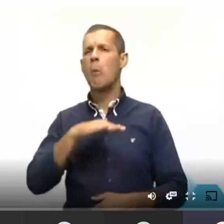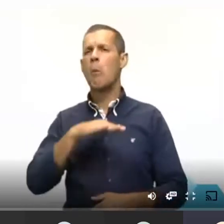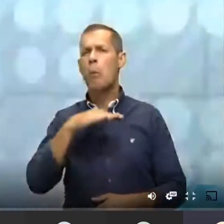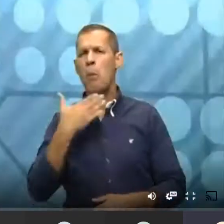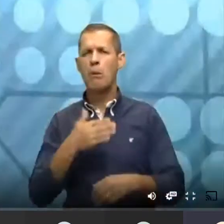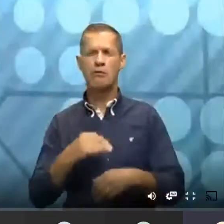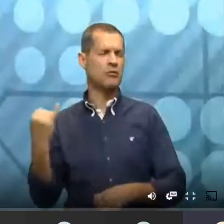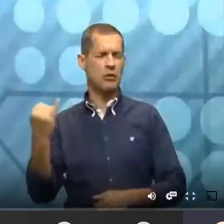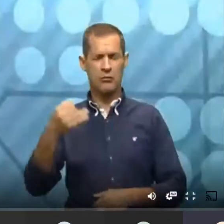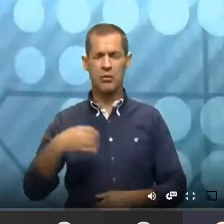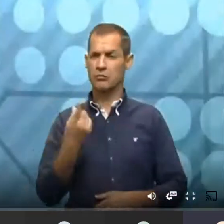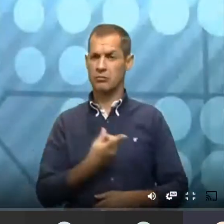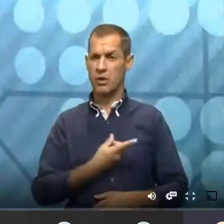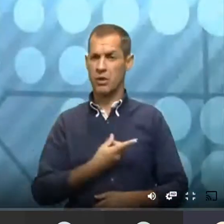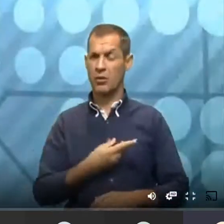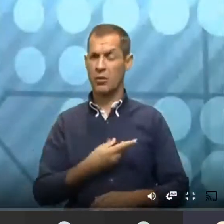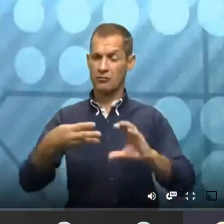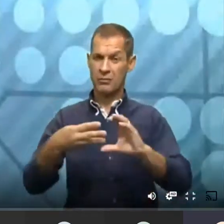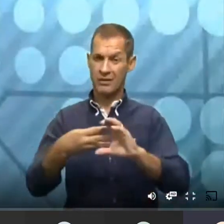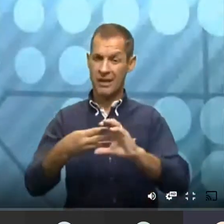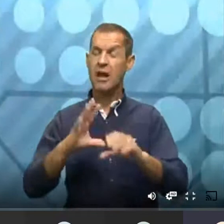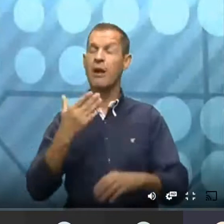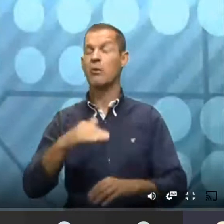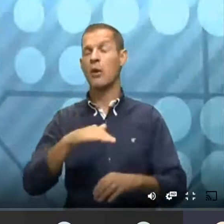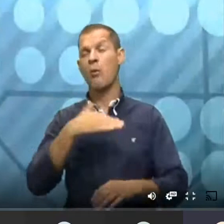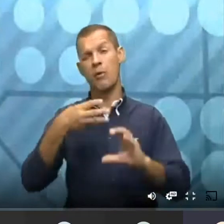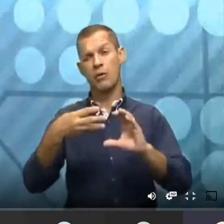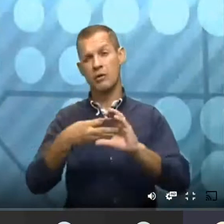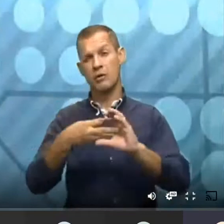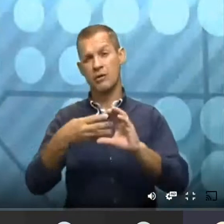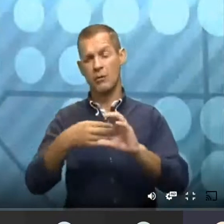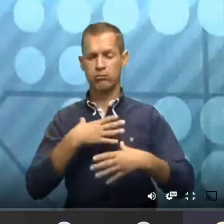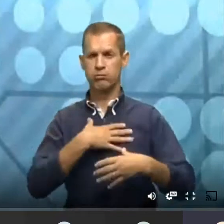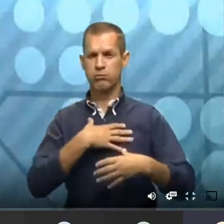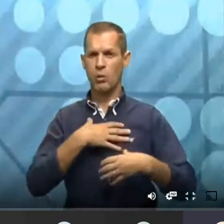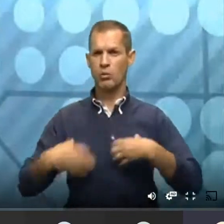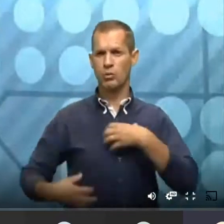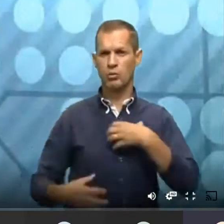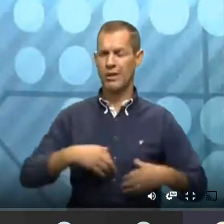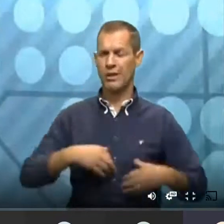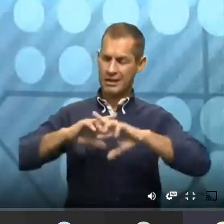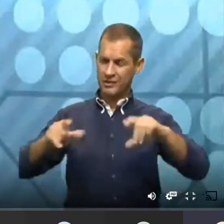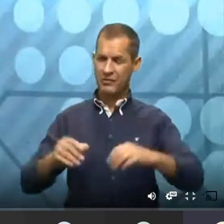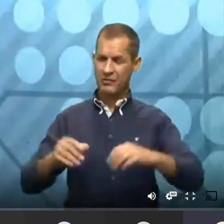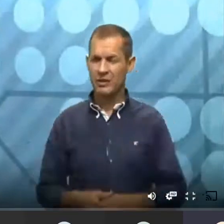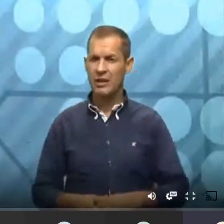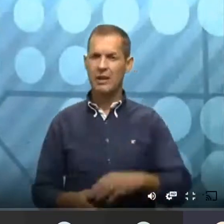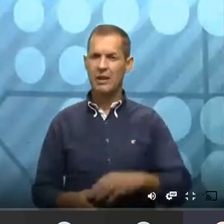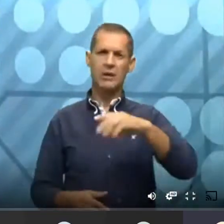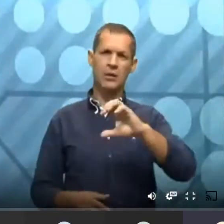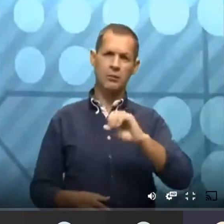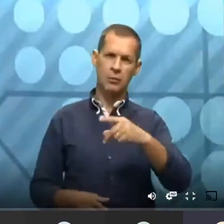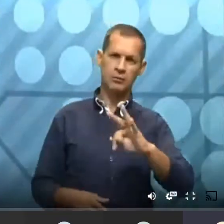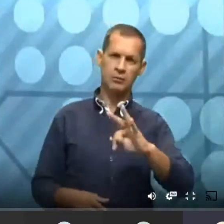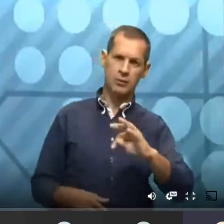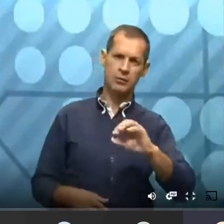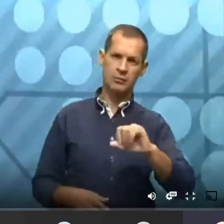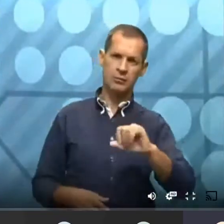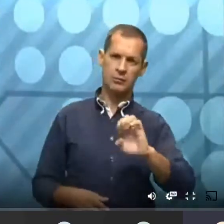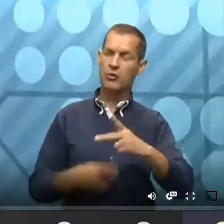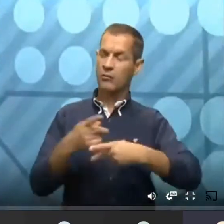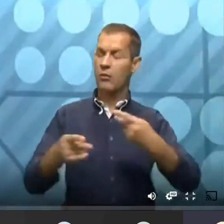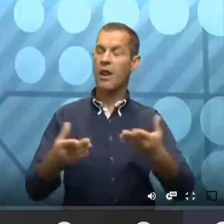necrose, ela não é interessante para a gente. Não é interessante acontecer necrose no nosso organismo. Diferente da apoptose, que agora a